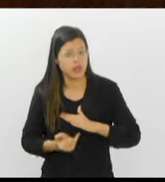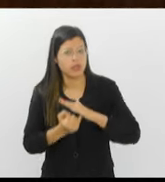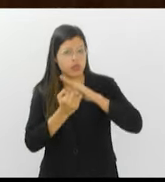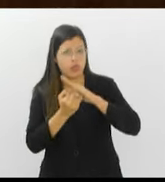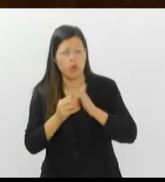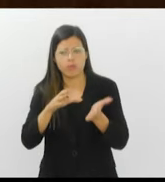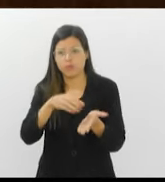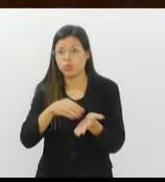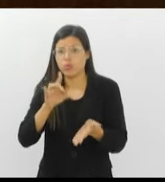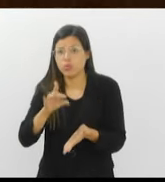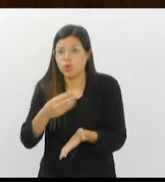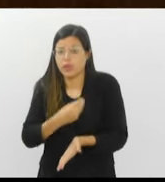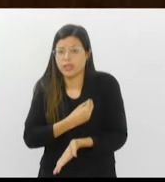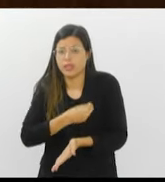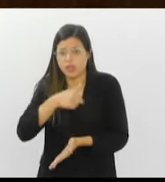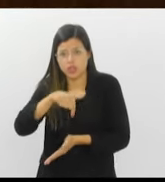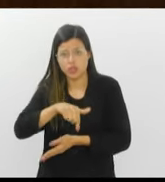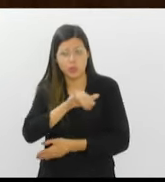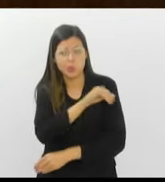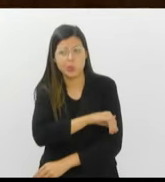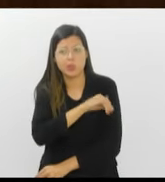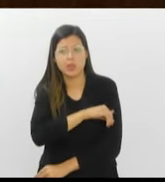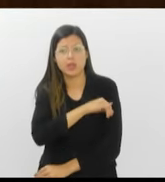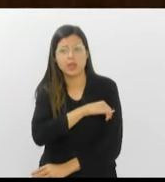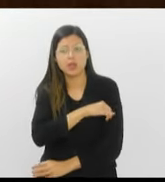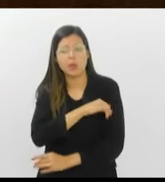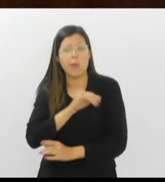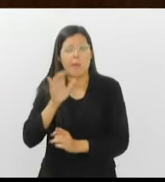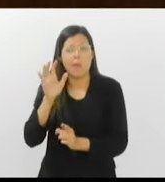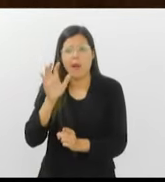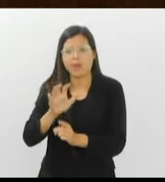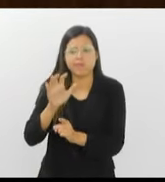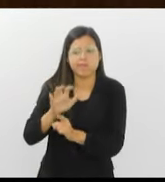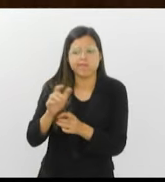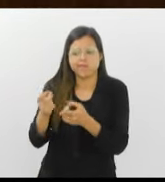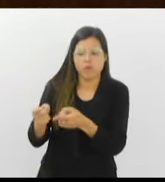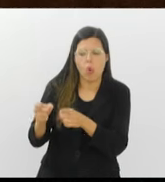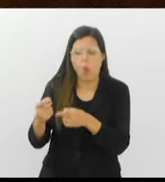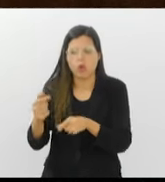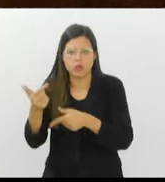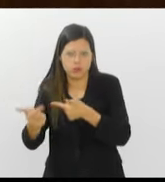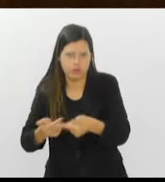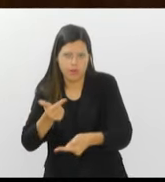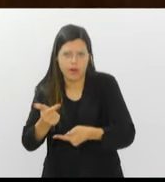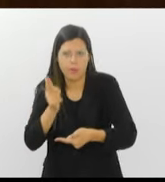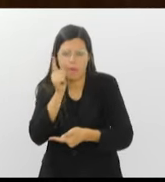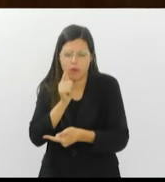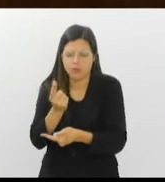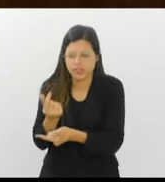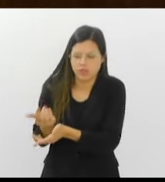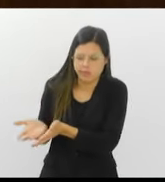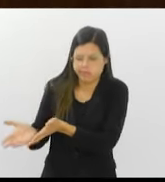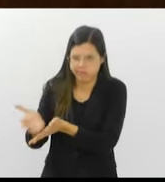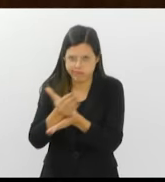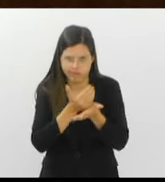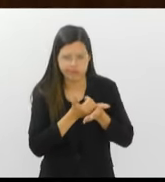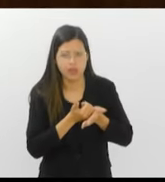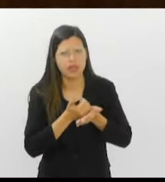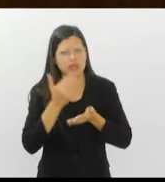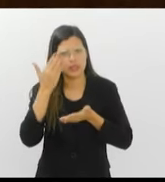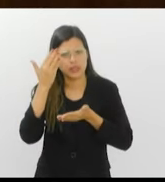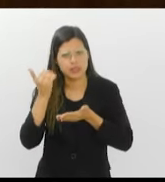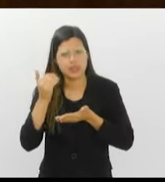Rio de Janeiro e que existe para atormentar o trabalhador, existe para arrecadar. Nós sabemos que o Detro tem